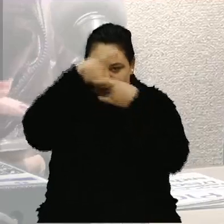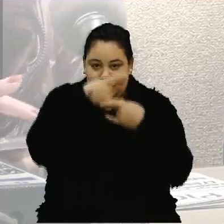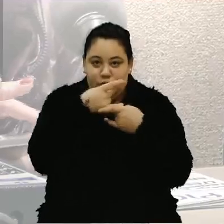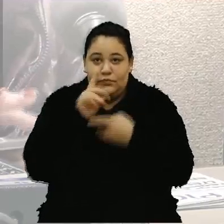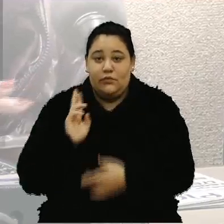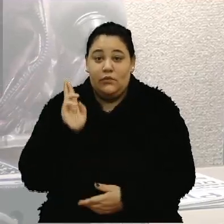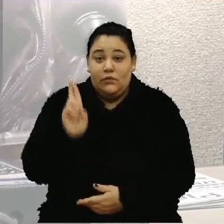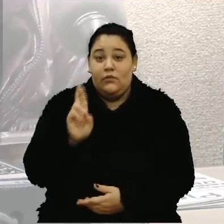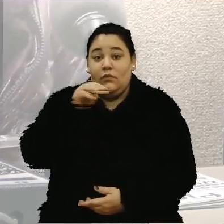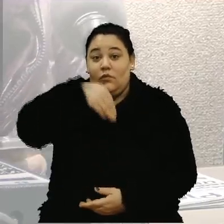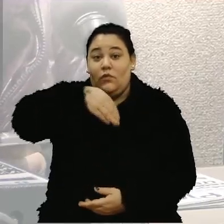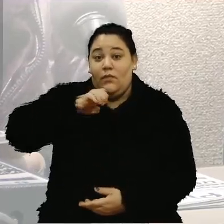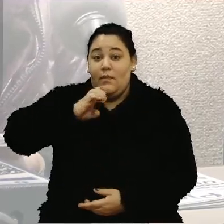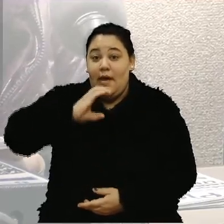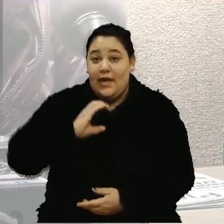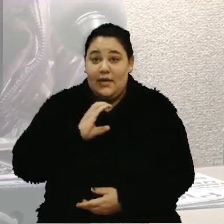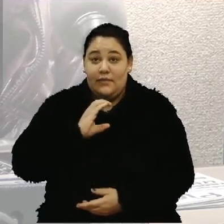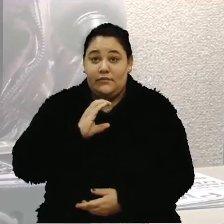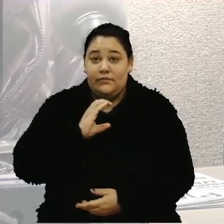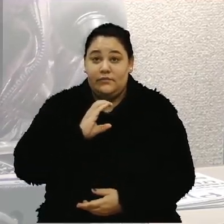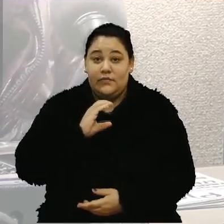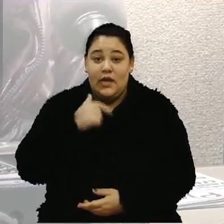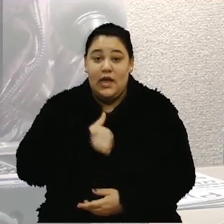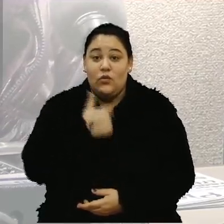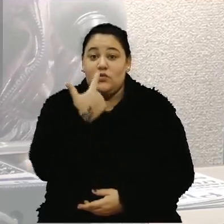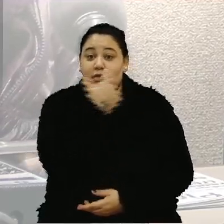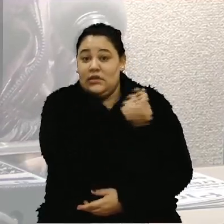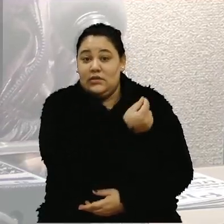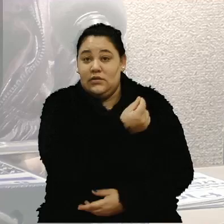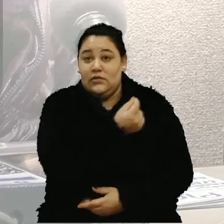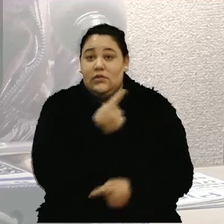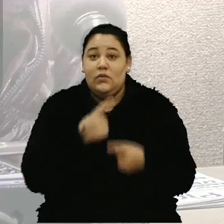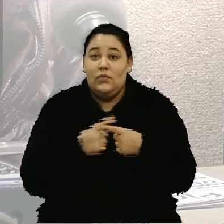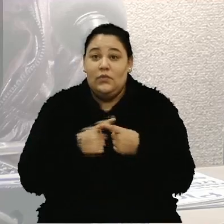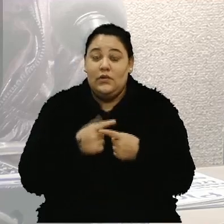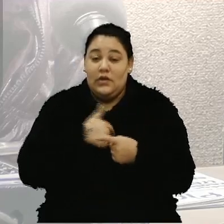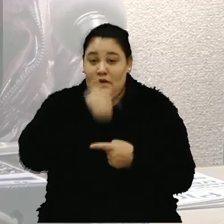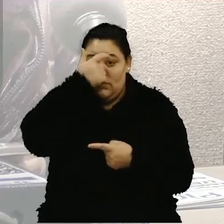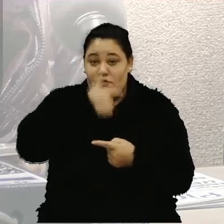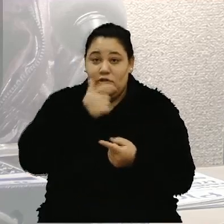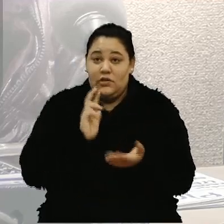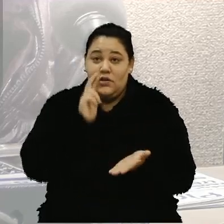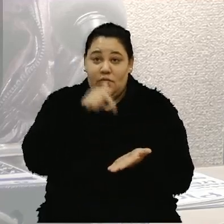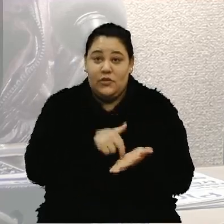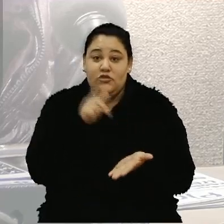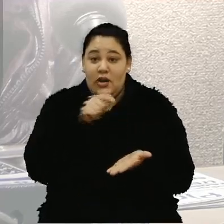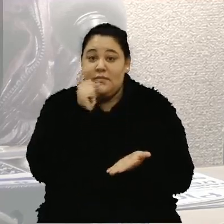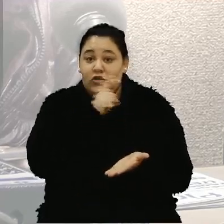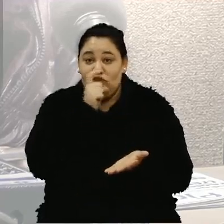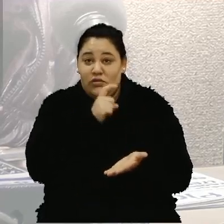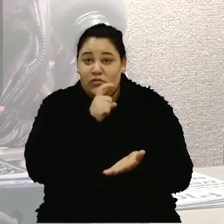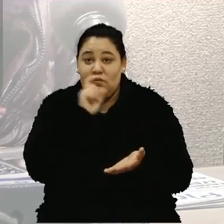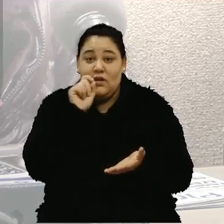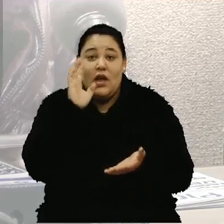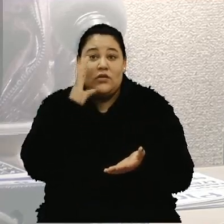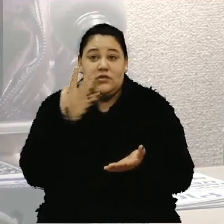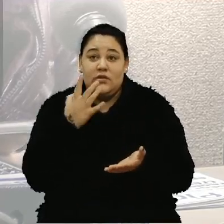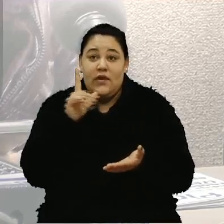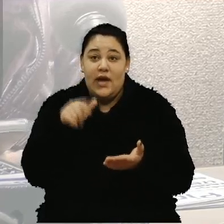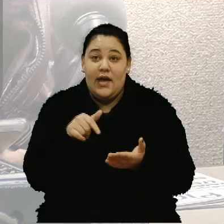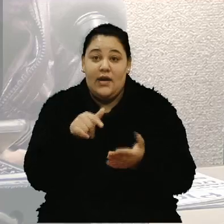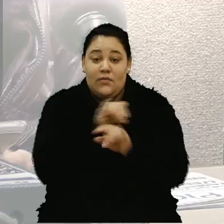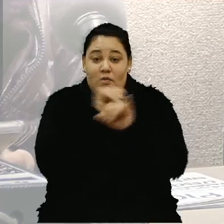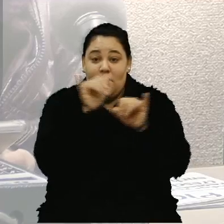MEC, eu acabei indo embora, porque eu achei que realmente era uma farsa o que estava acontecendo aqui. Era a politicagem que